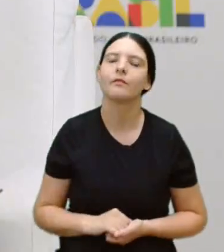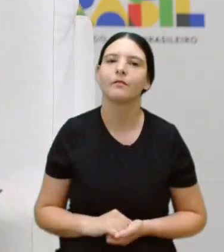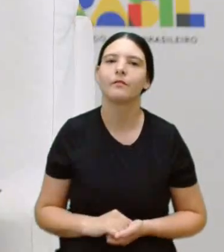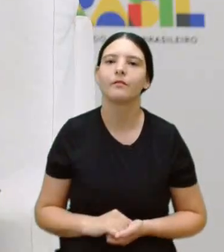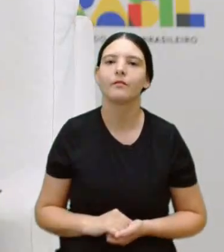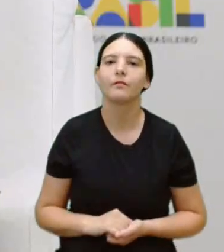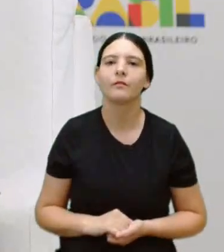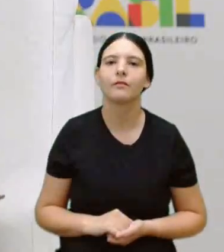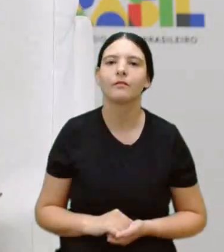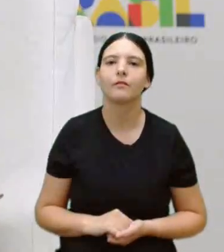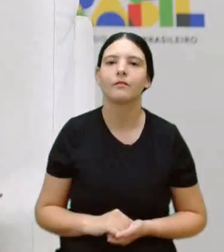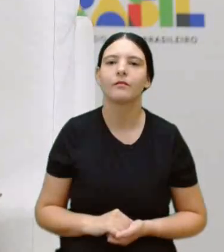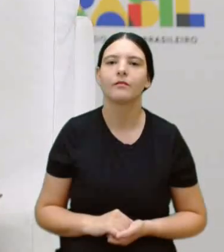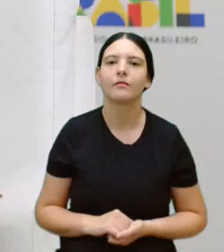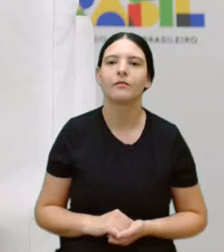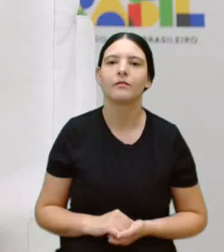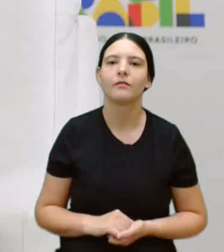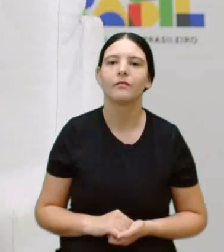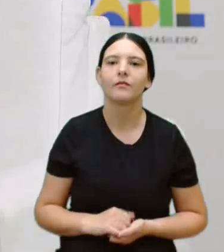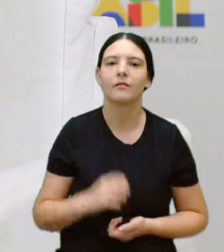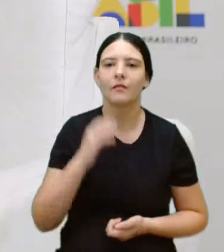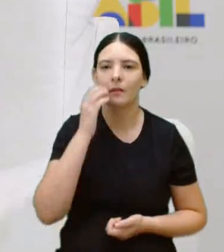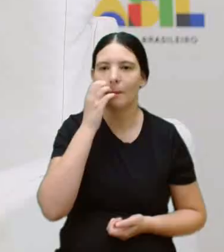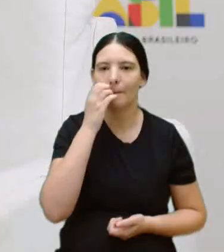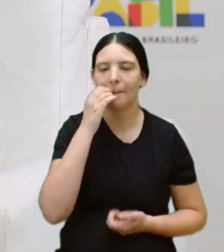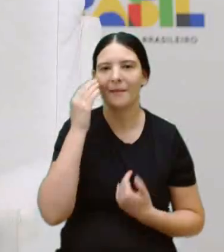Isso aí, eu ia falar isso. Eu falei, ótimo, obrigado, bom.